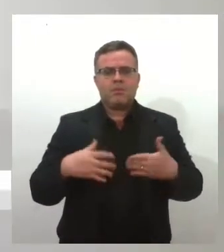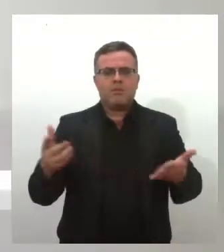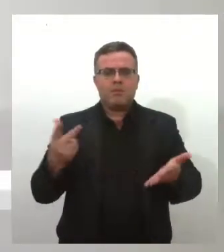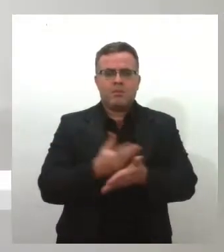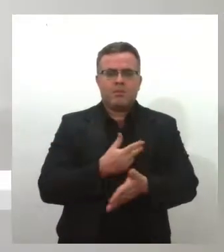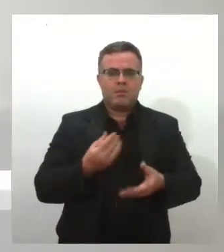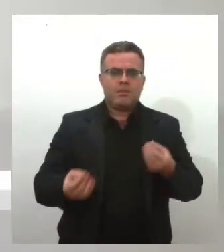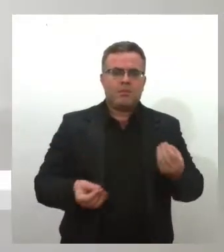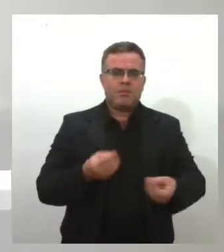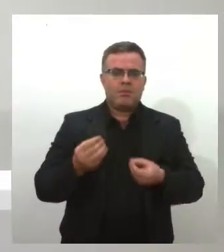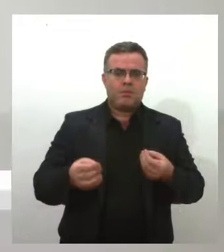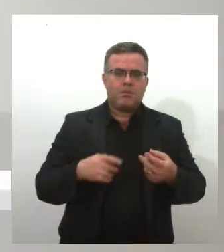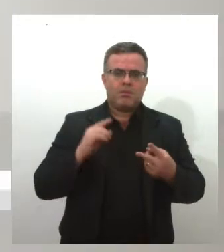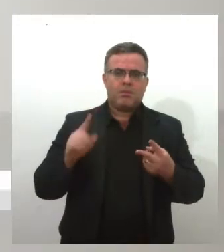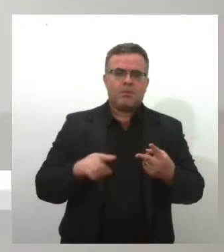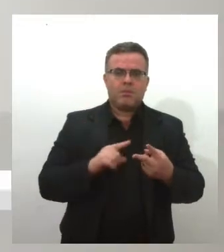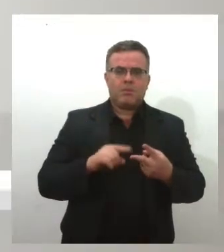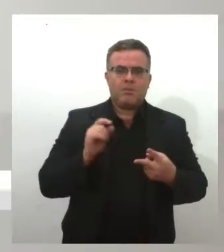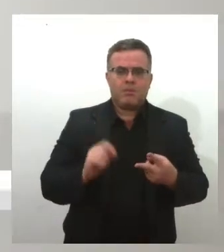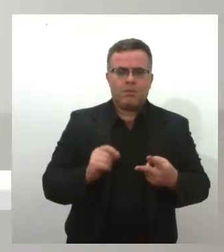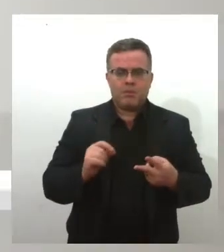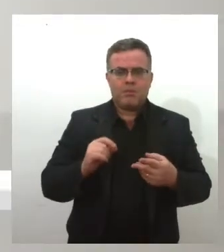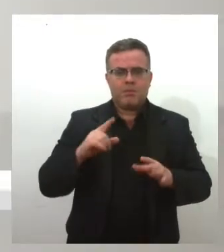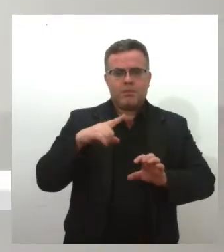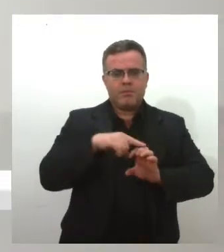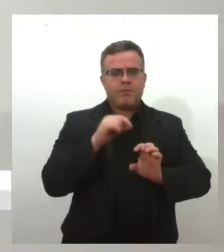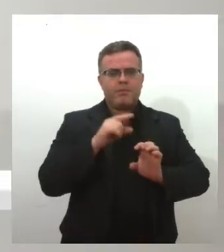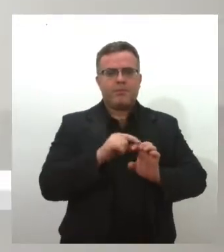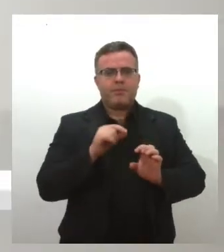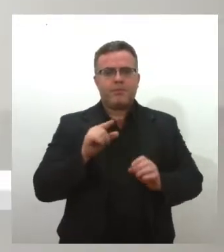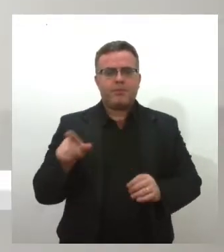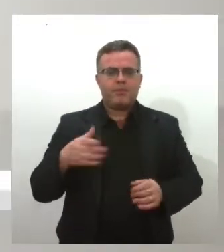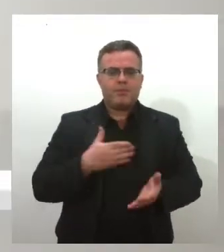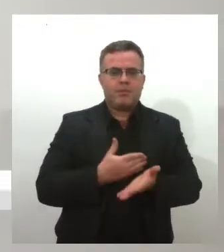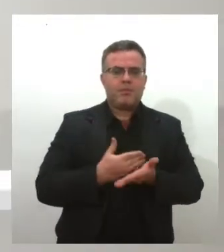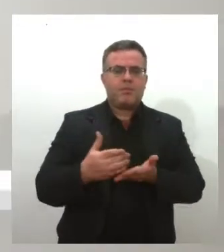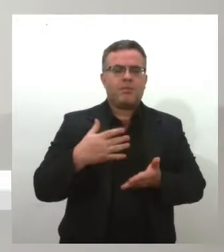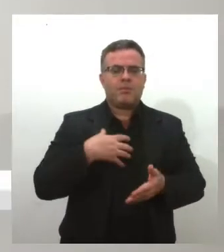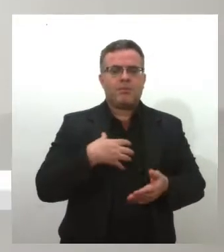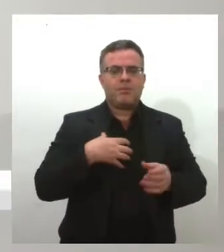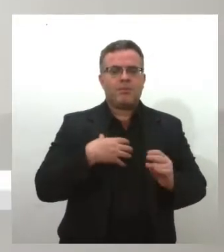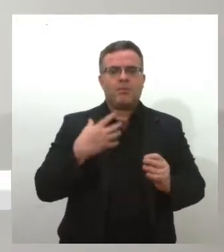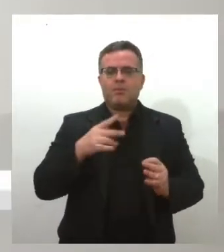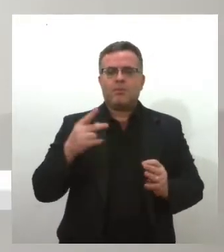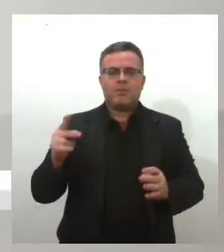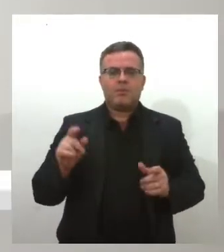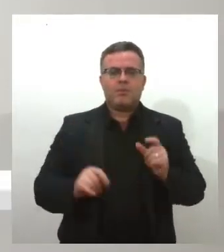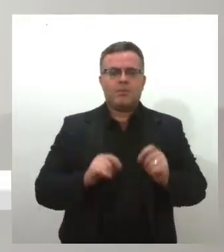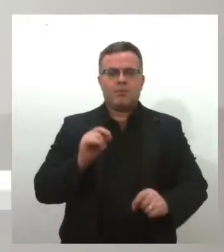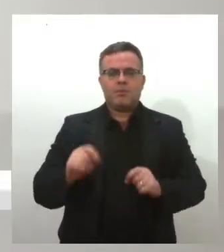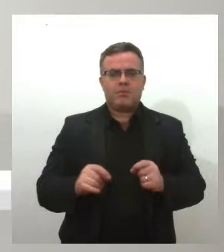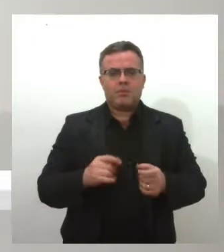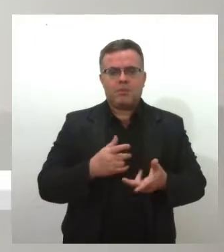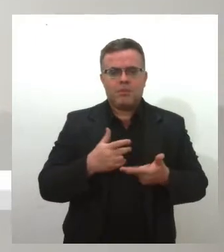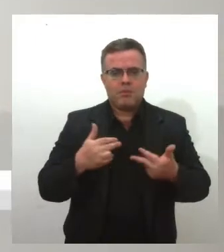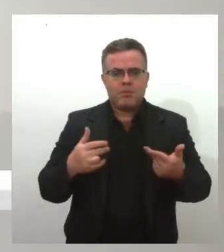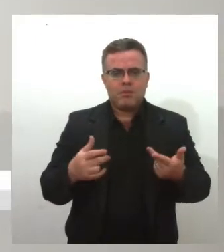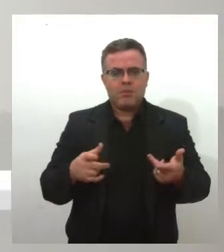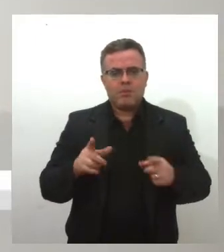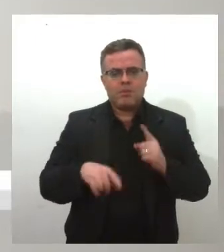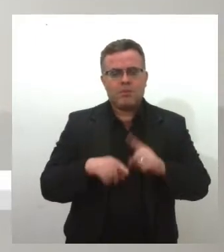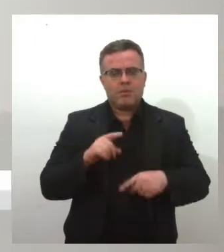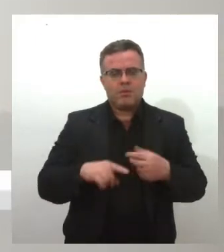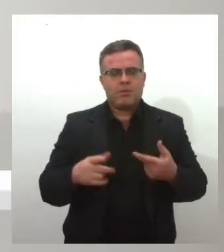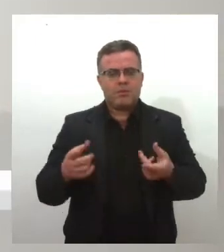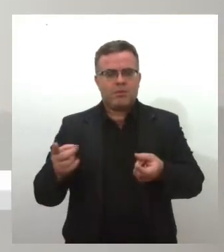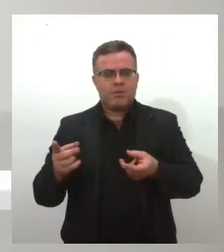foi em relação a empreender, elas tinham iniciativas de empreender, criar alguns pequenos produtos como criança,